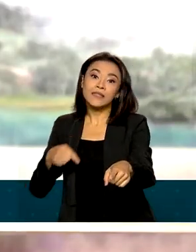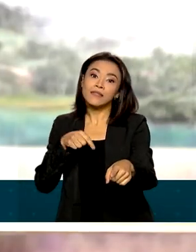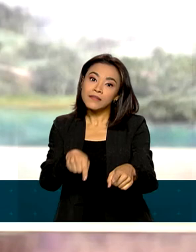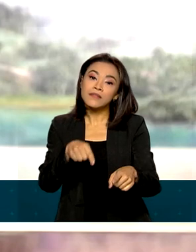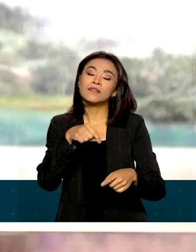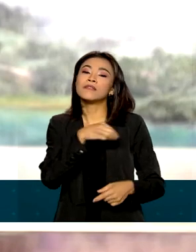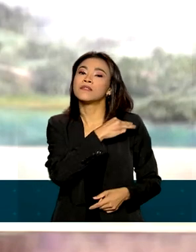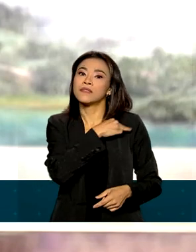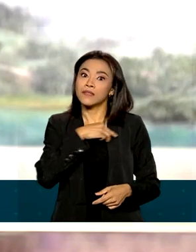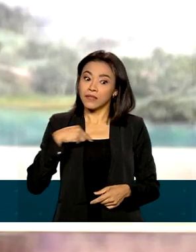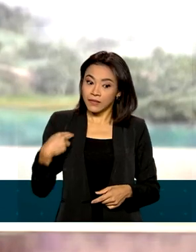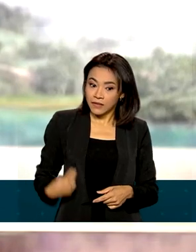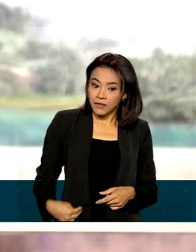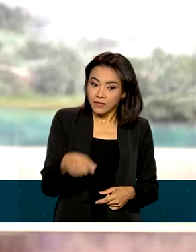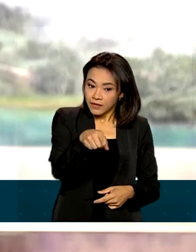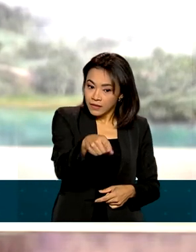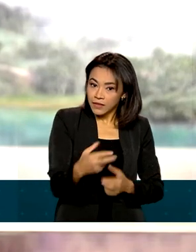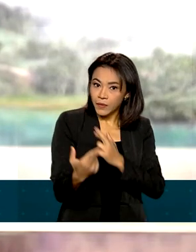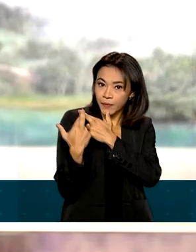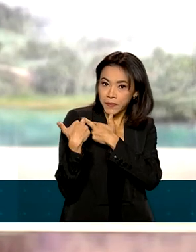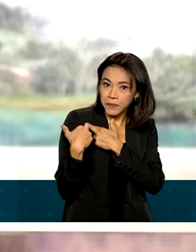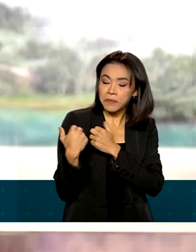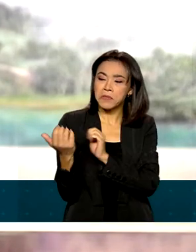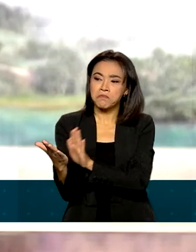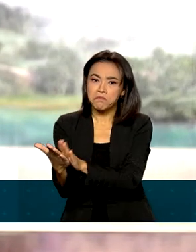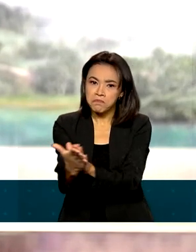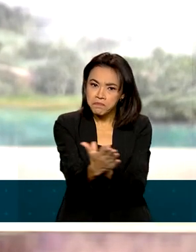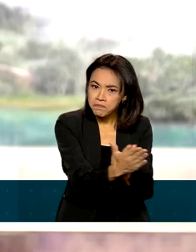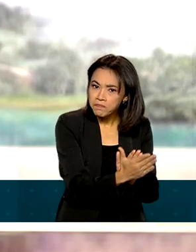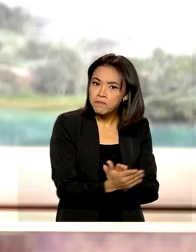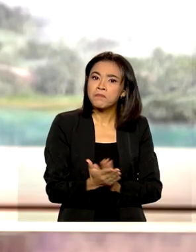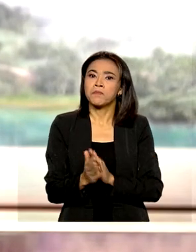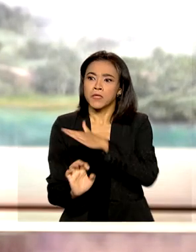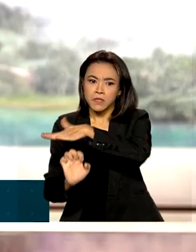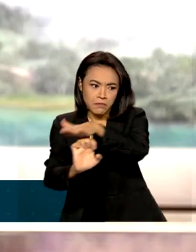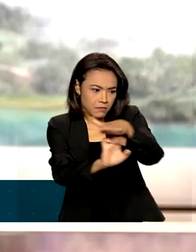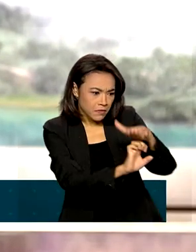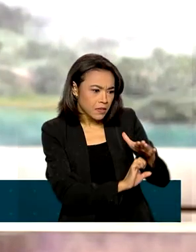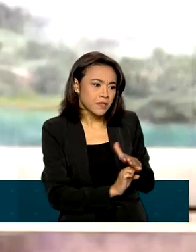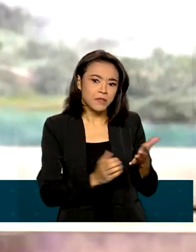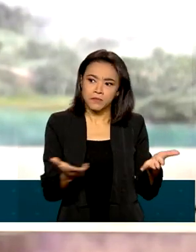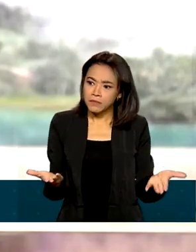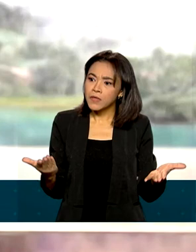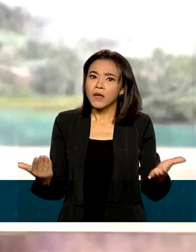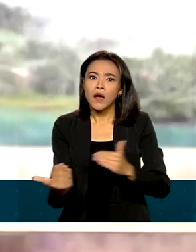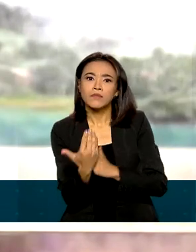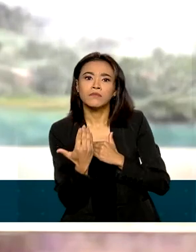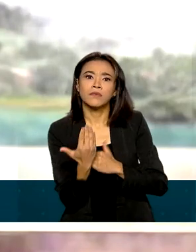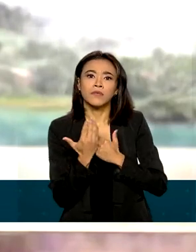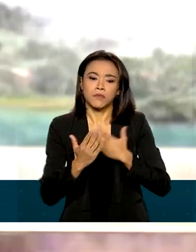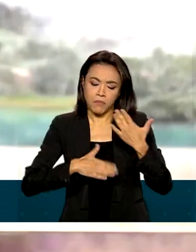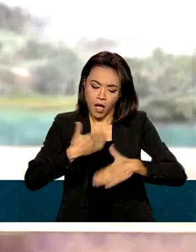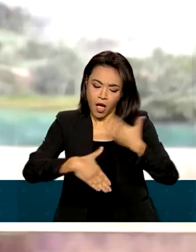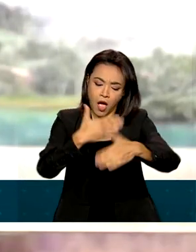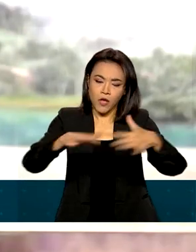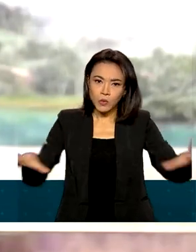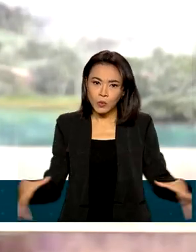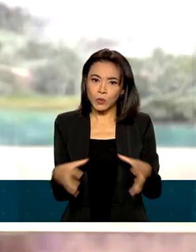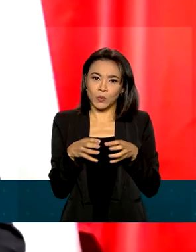anfitrião do encontro, que também elogiou o papel empresarial para a promoção e o desenvolvimento do BRICS.